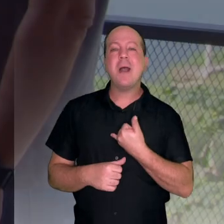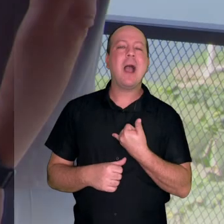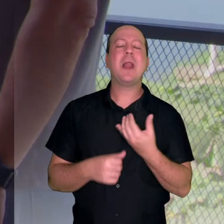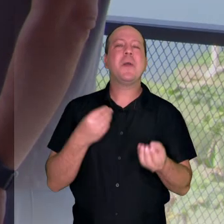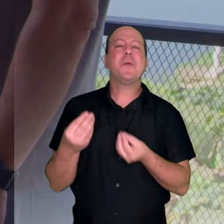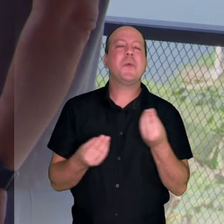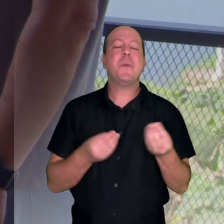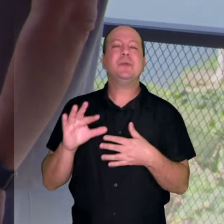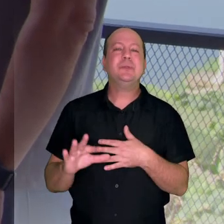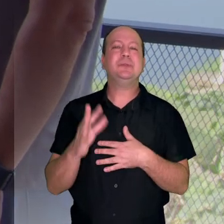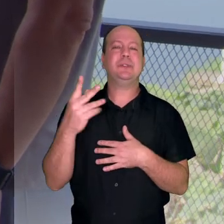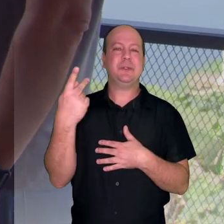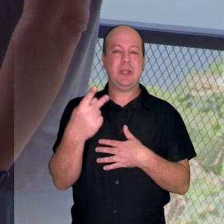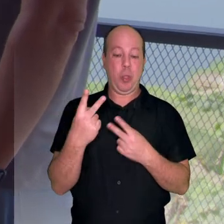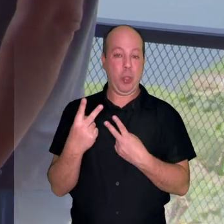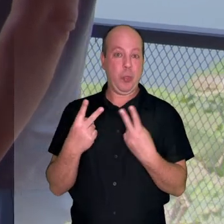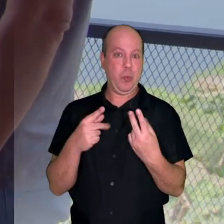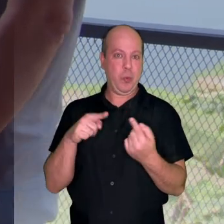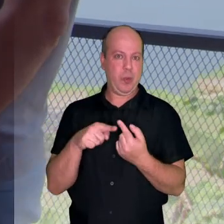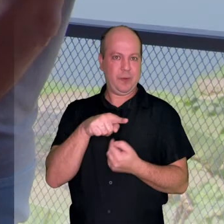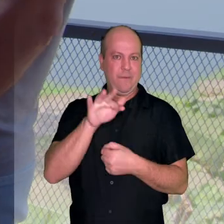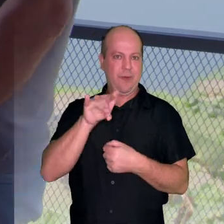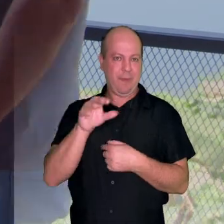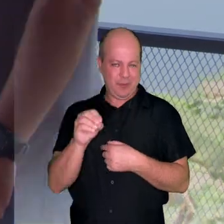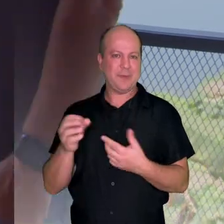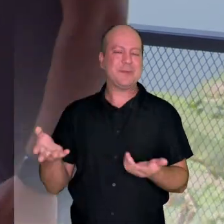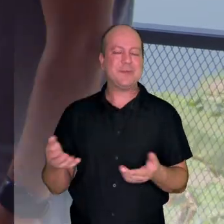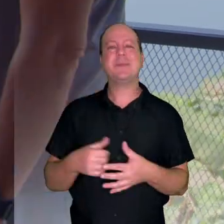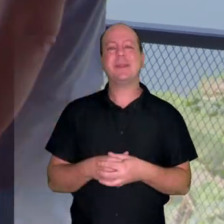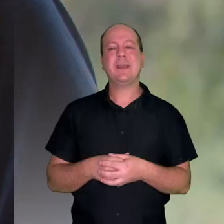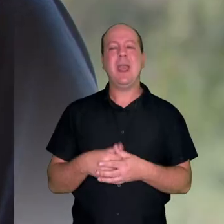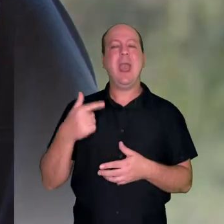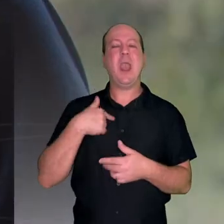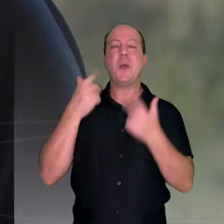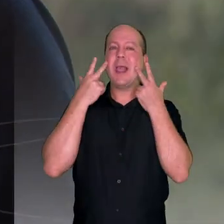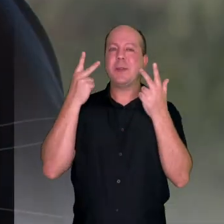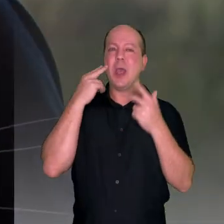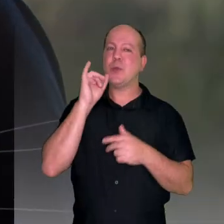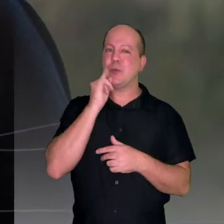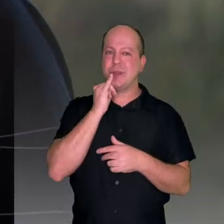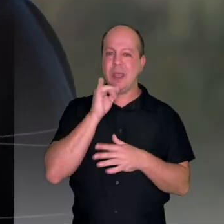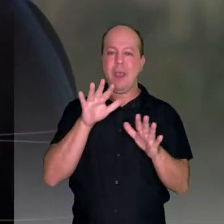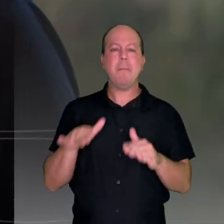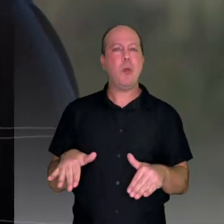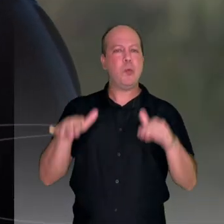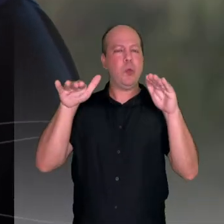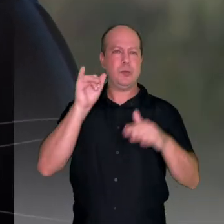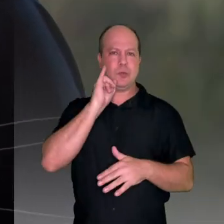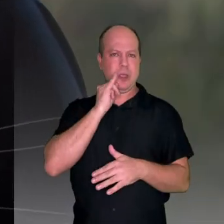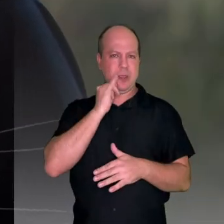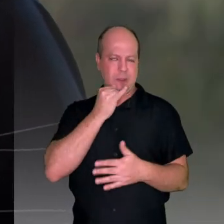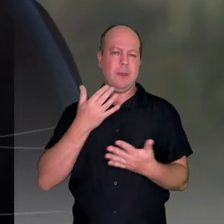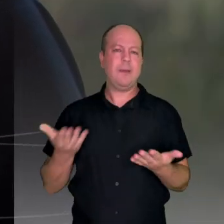Me fala um pouquinho como surgiu esse duo seu com o Fábio. Olha, eu não sou natural de Jundiaí, mas eu